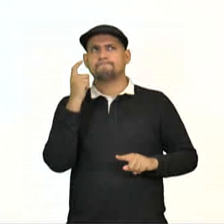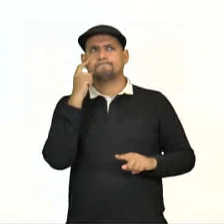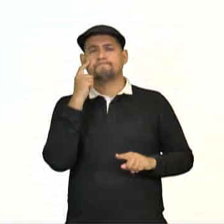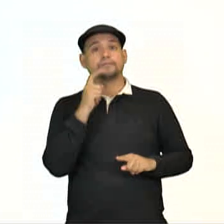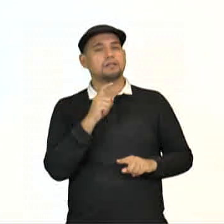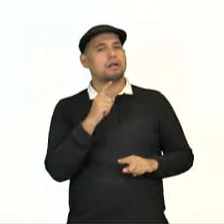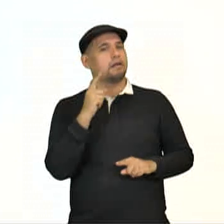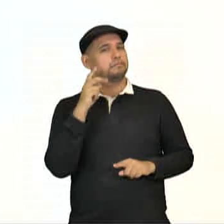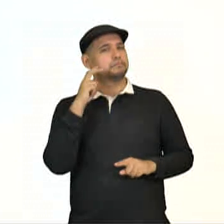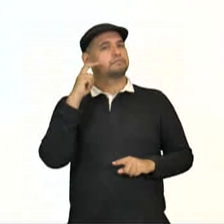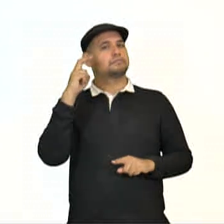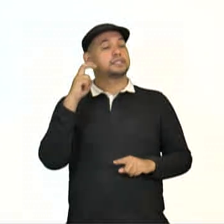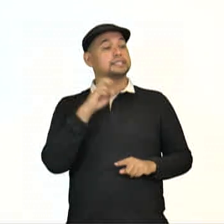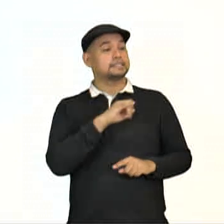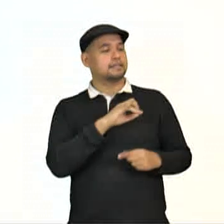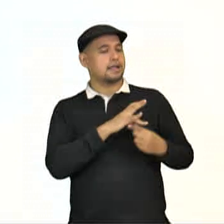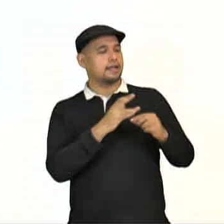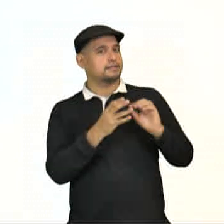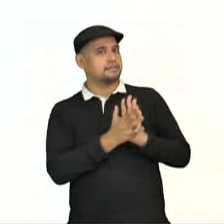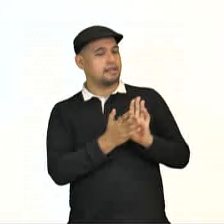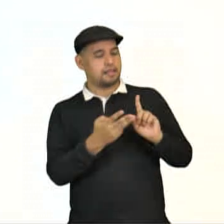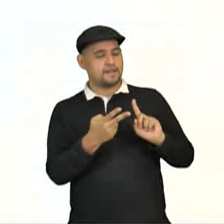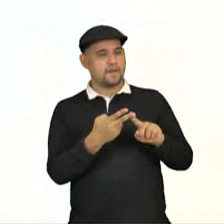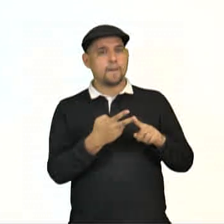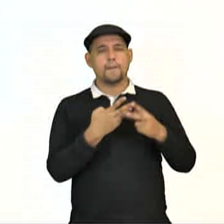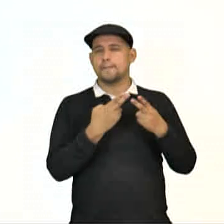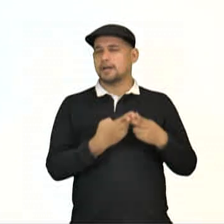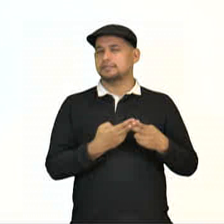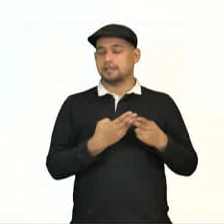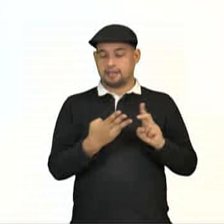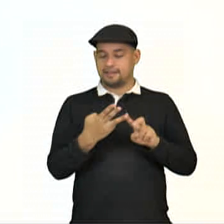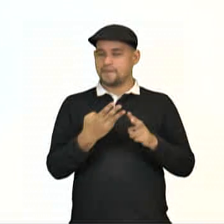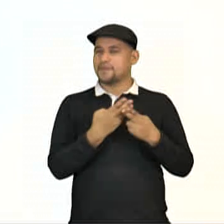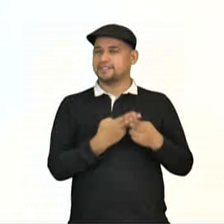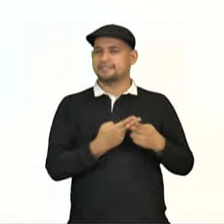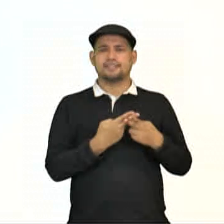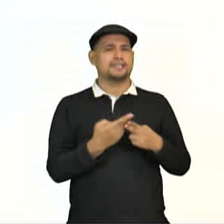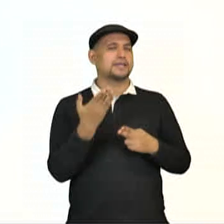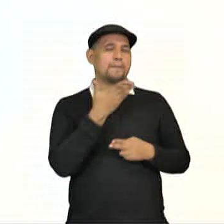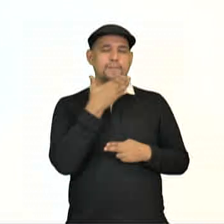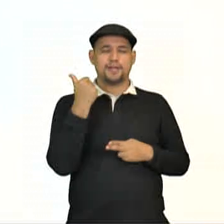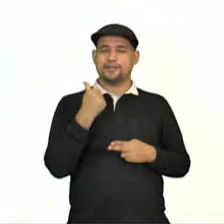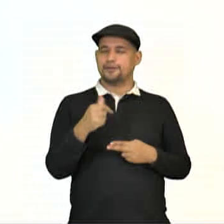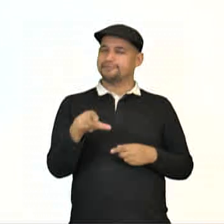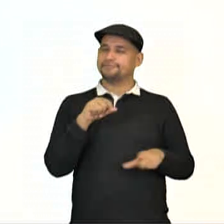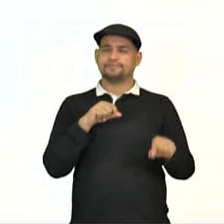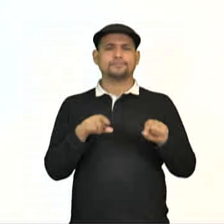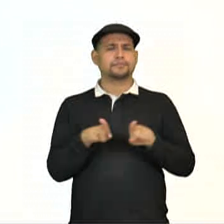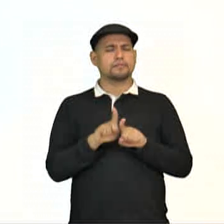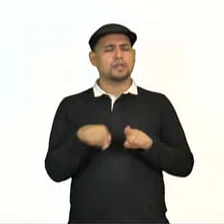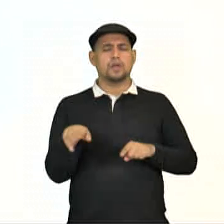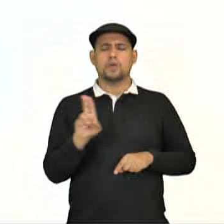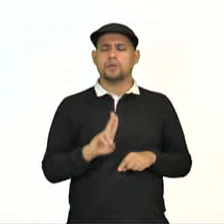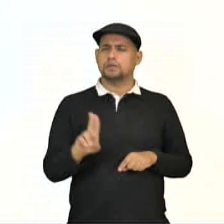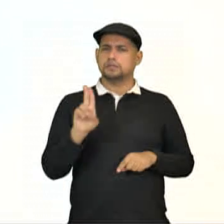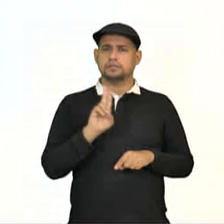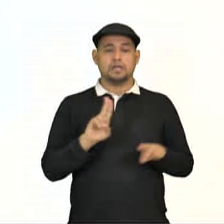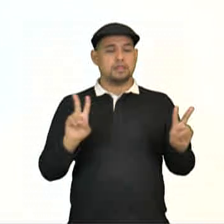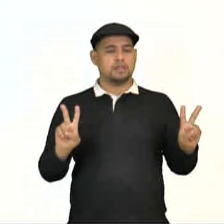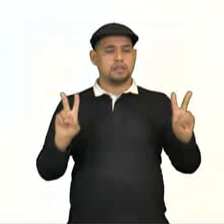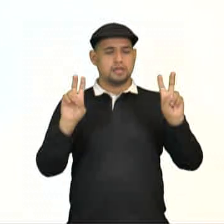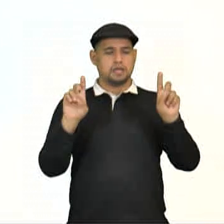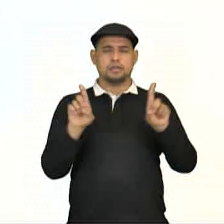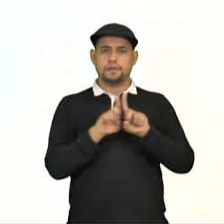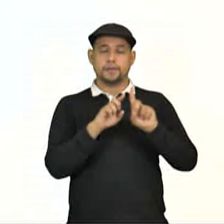sua sabedoria que se casar com paciência seria a melhor escolha, né? Vejam aqui que foram utilizadas as aspas